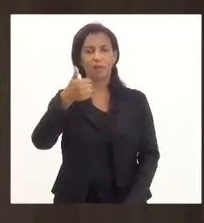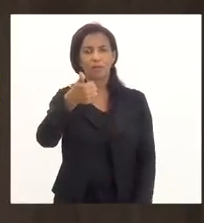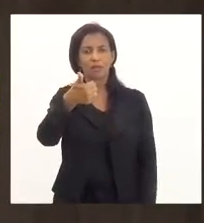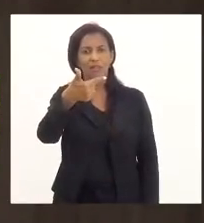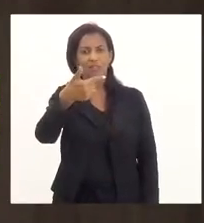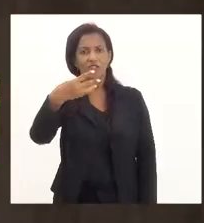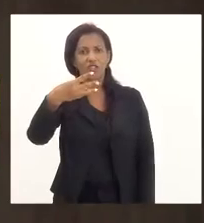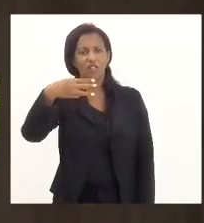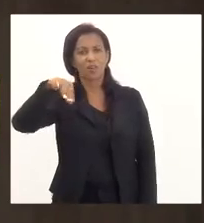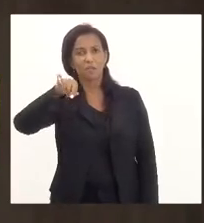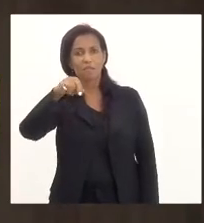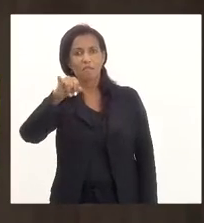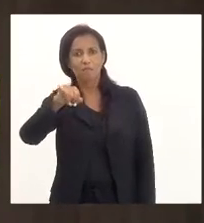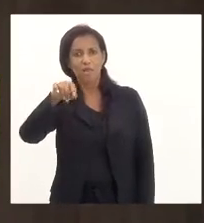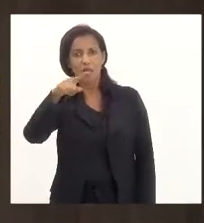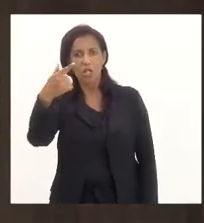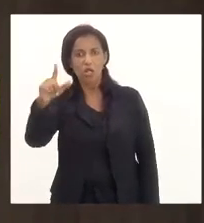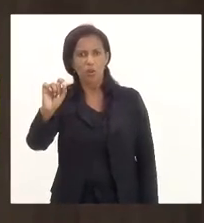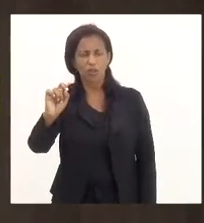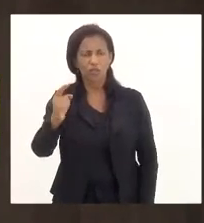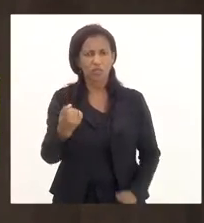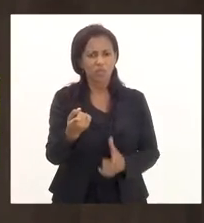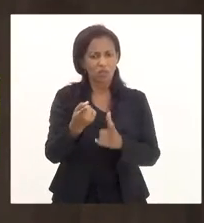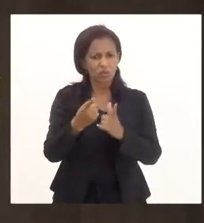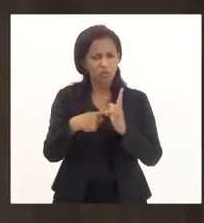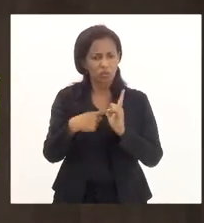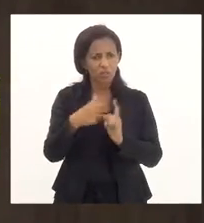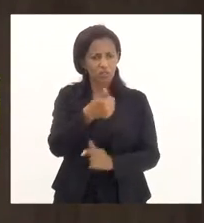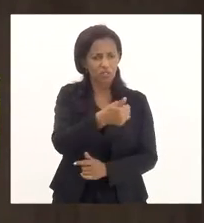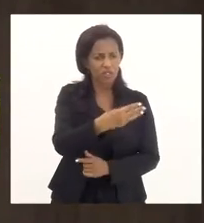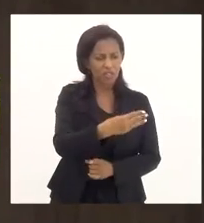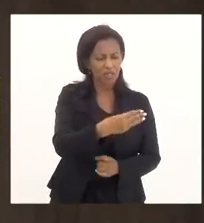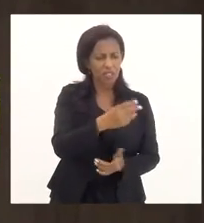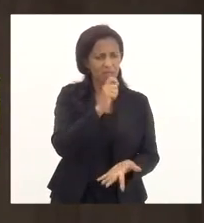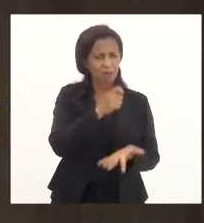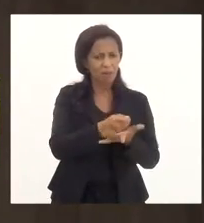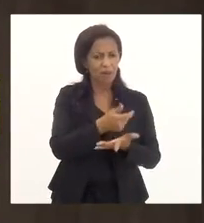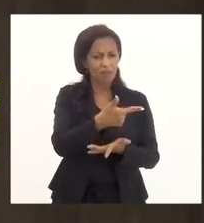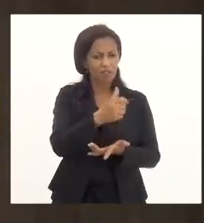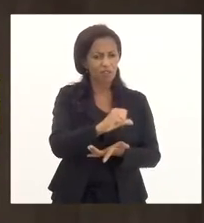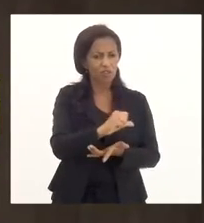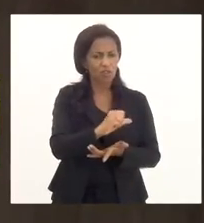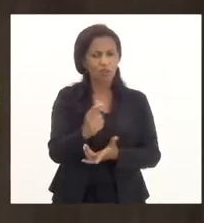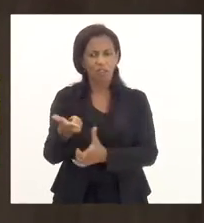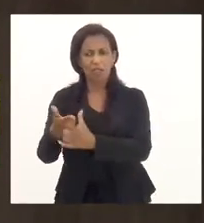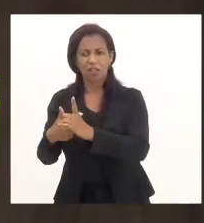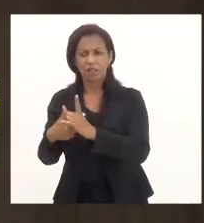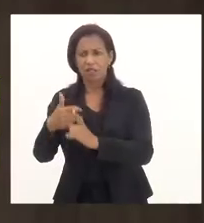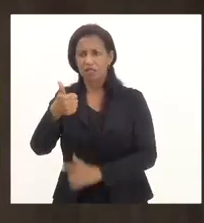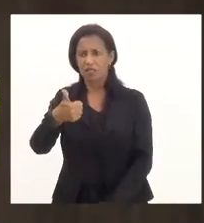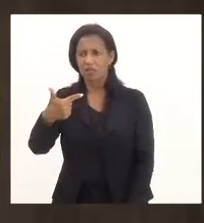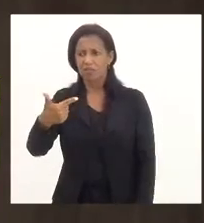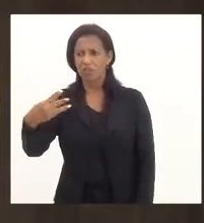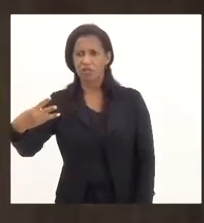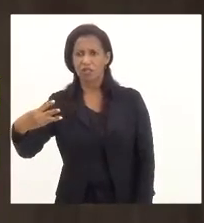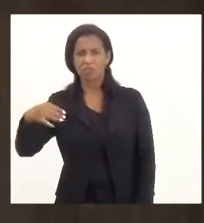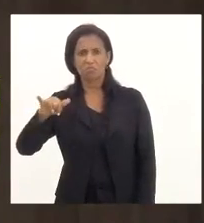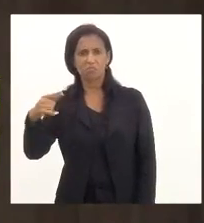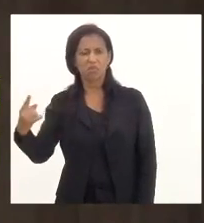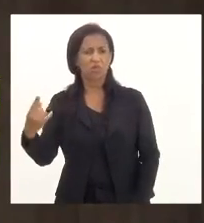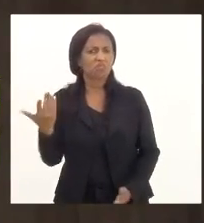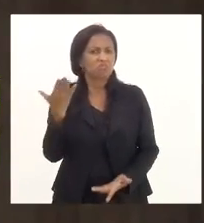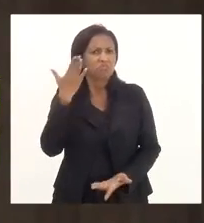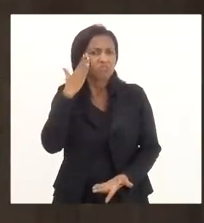para 123 de milhões estão de uma dívida de 13 pagamos 29 e devemos 123 de milhões Então